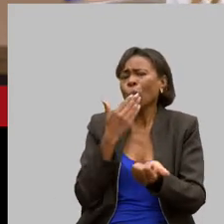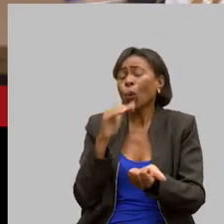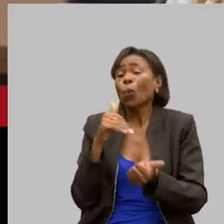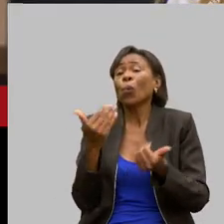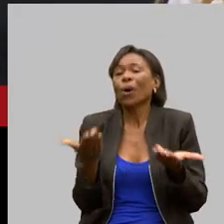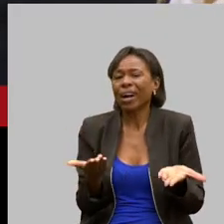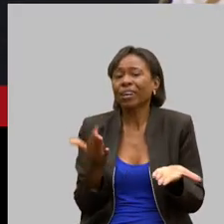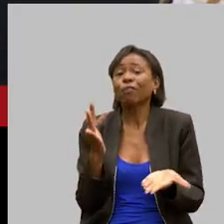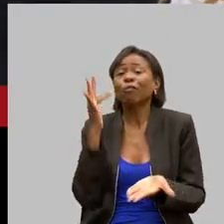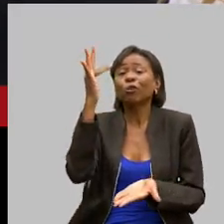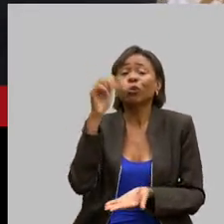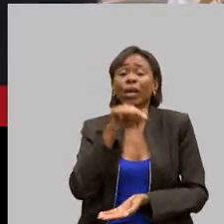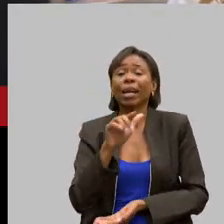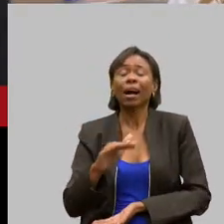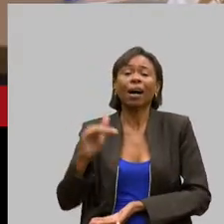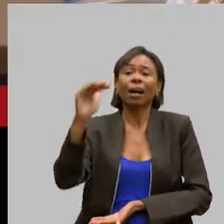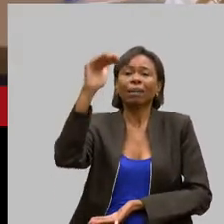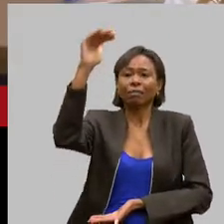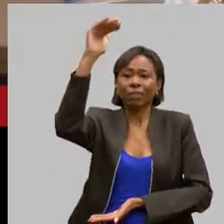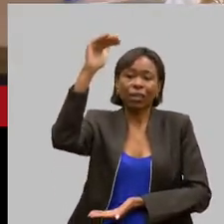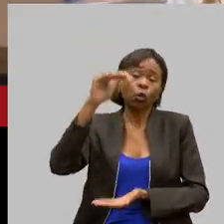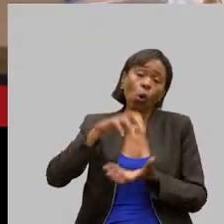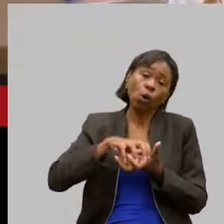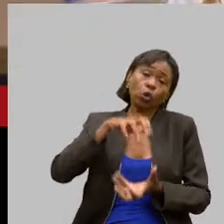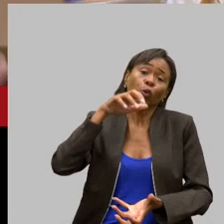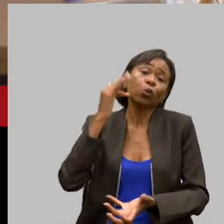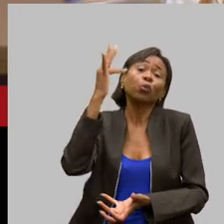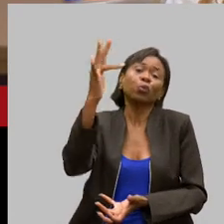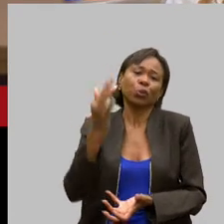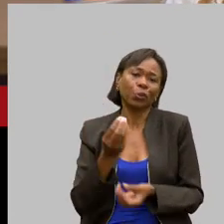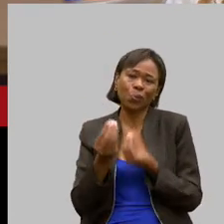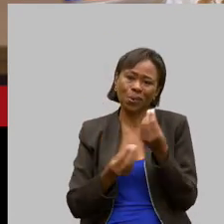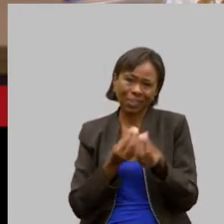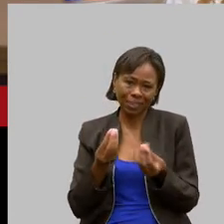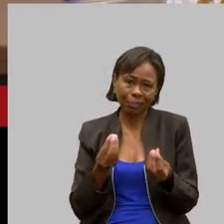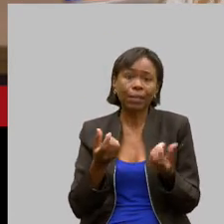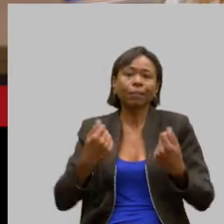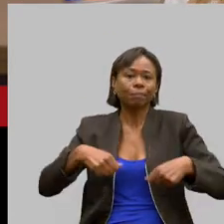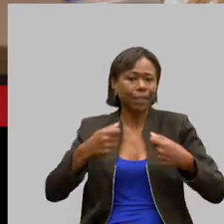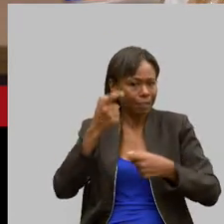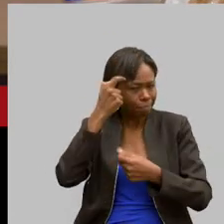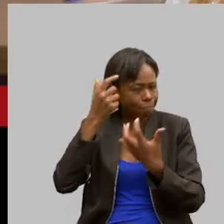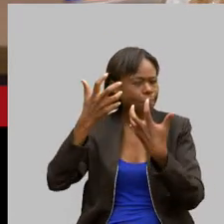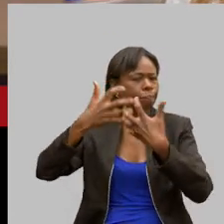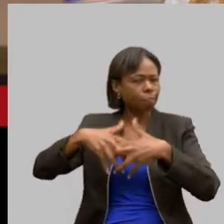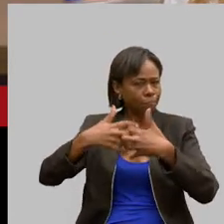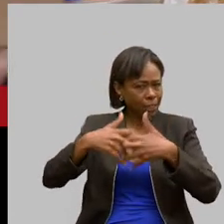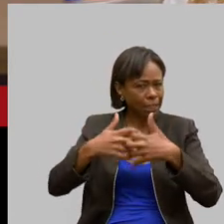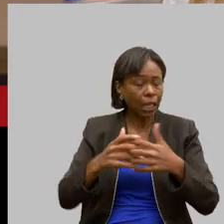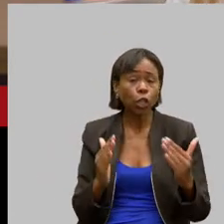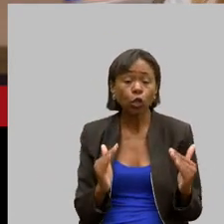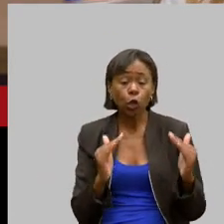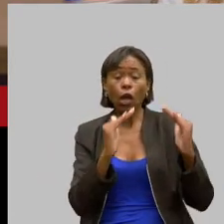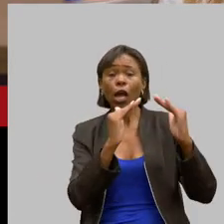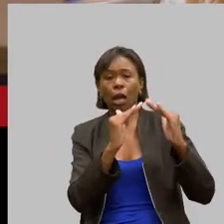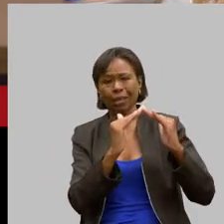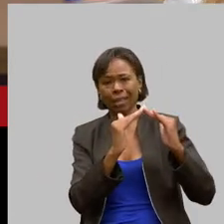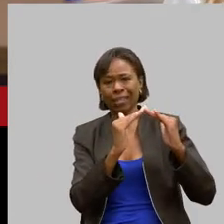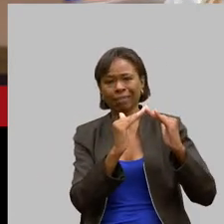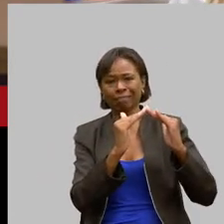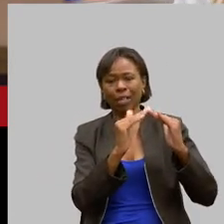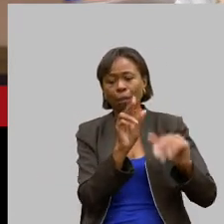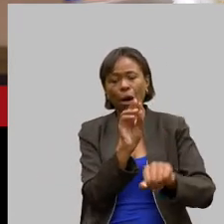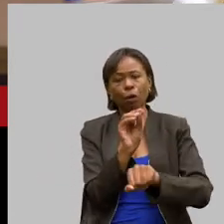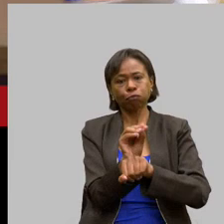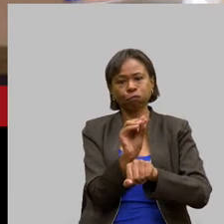estar adulto e vai estar idoso amanhã então nós temos que pensar em residências assistidas